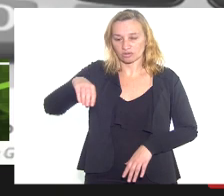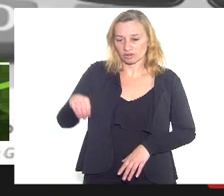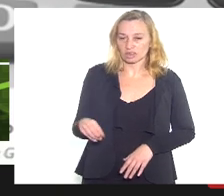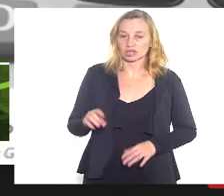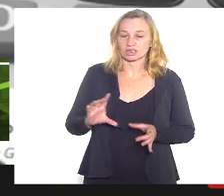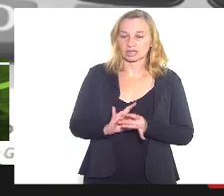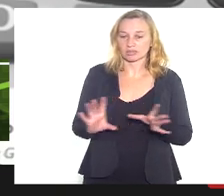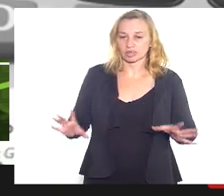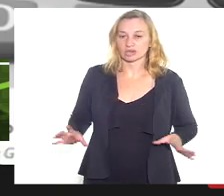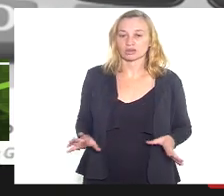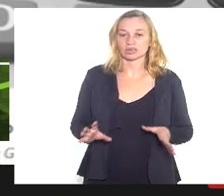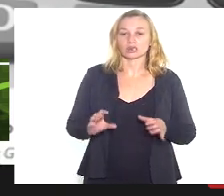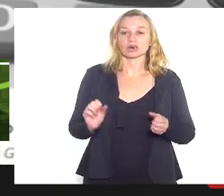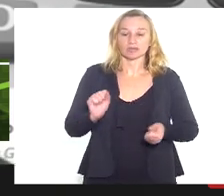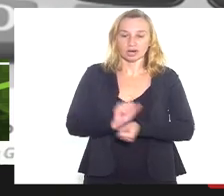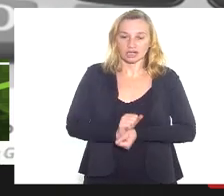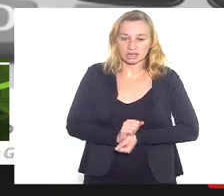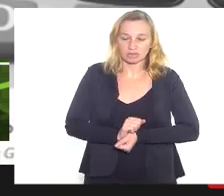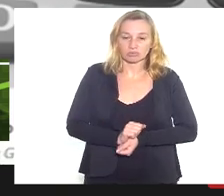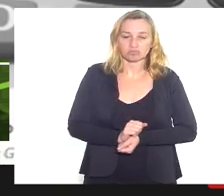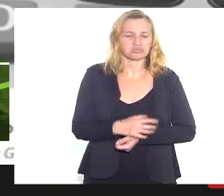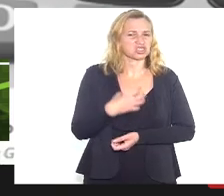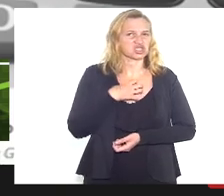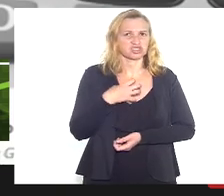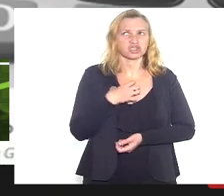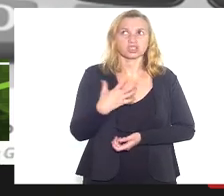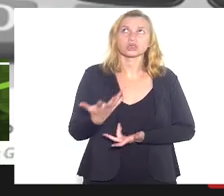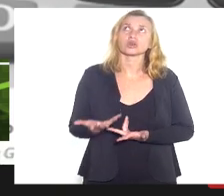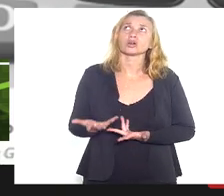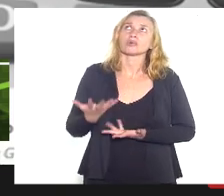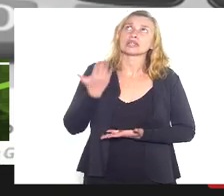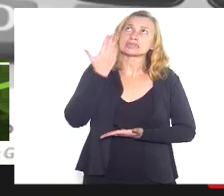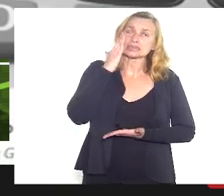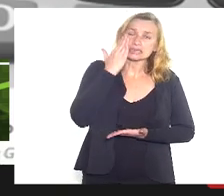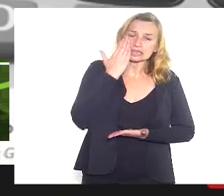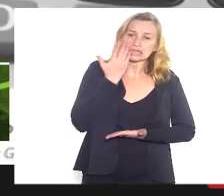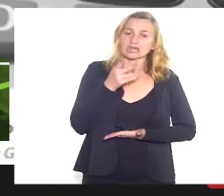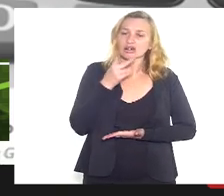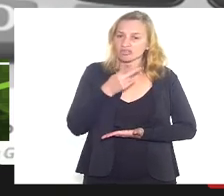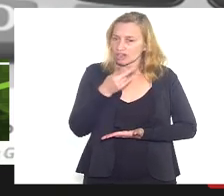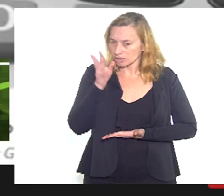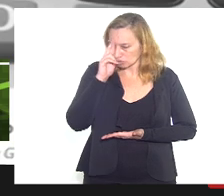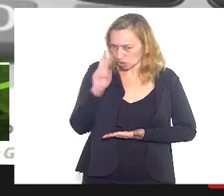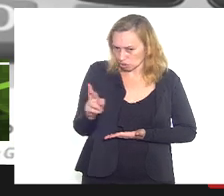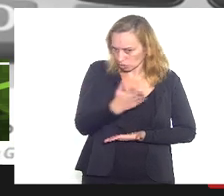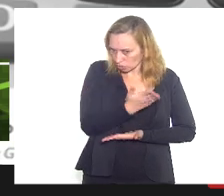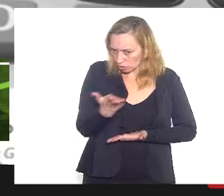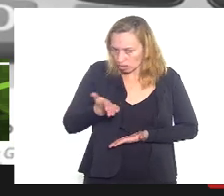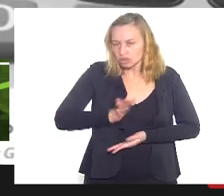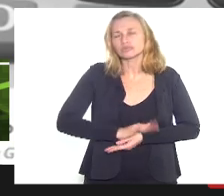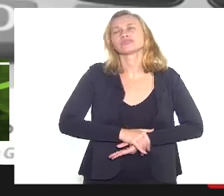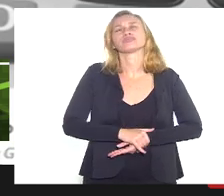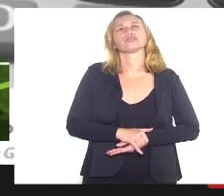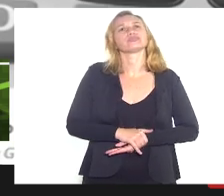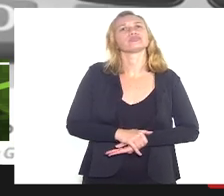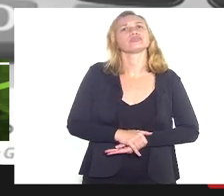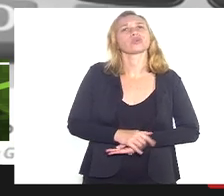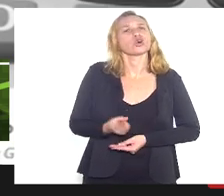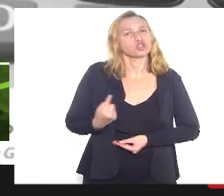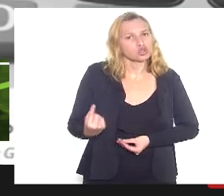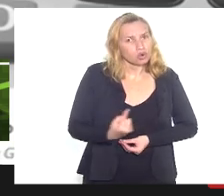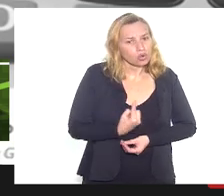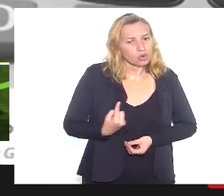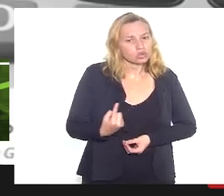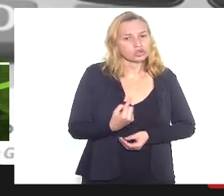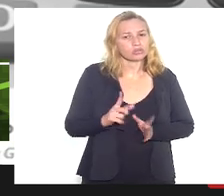Então, no nosso sentir, e entendendo a colocação dos senhores, nós